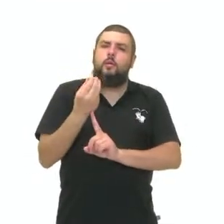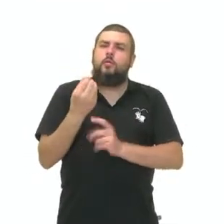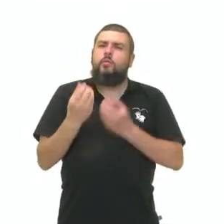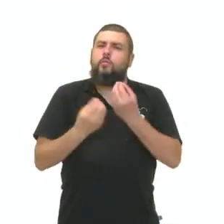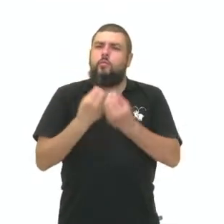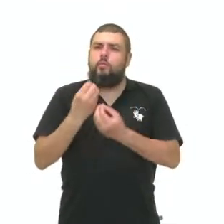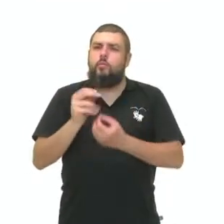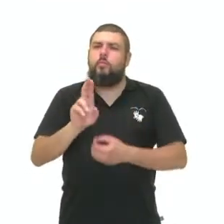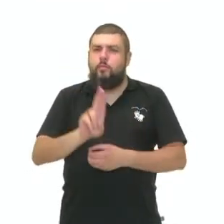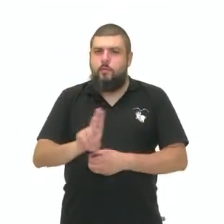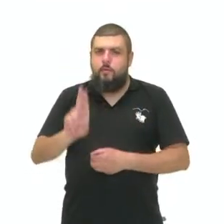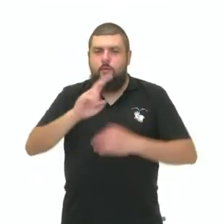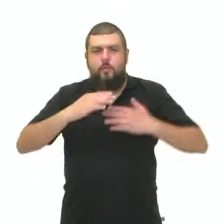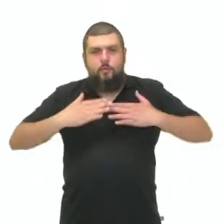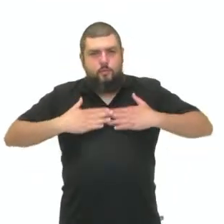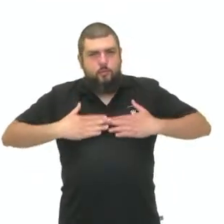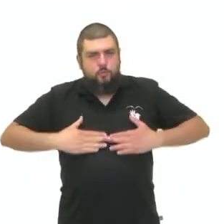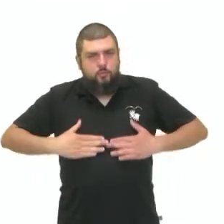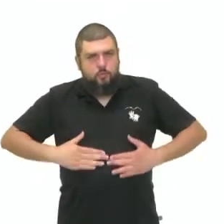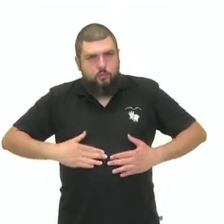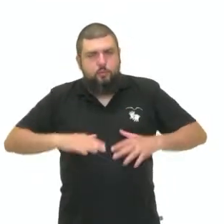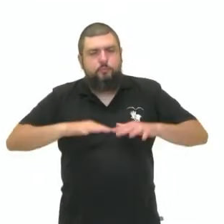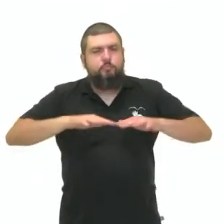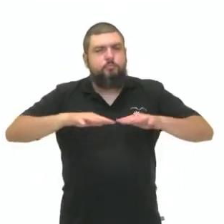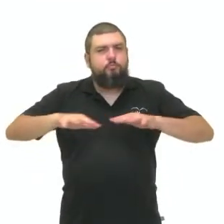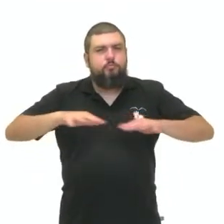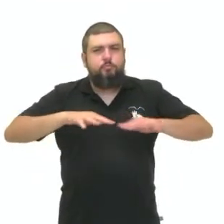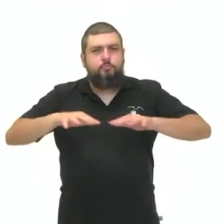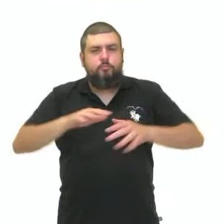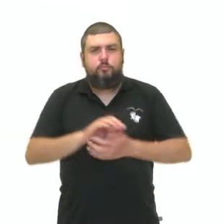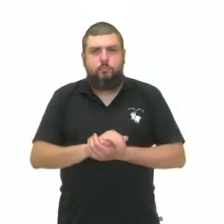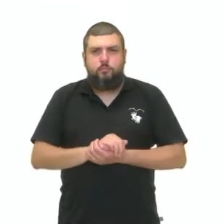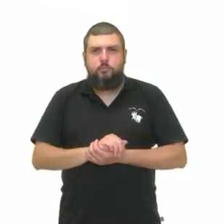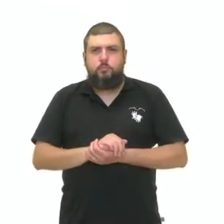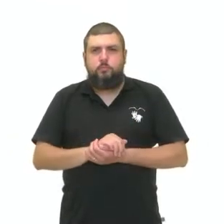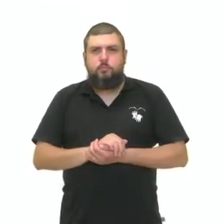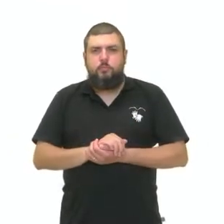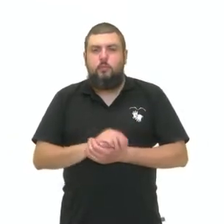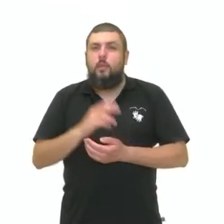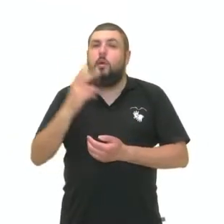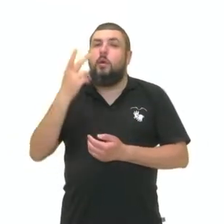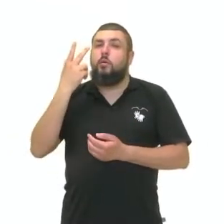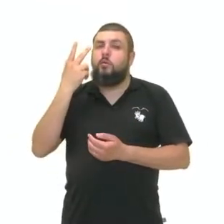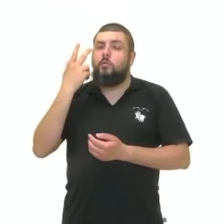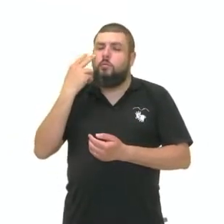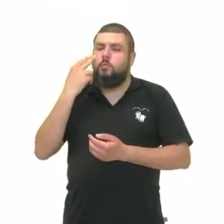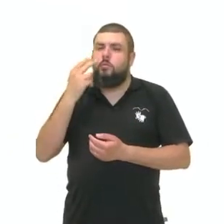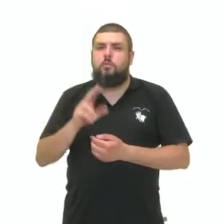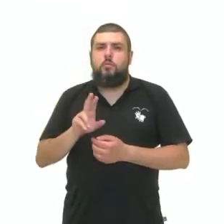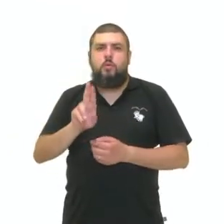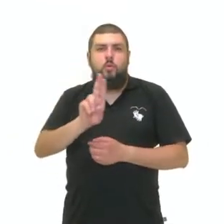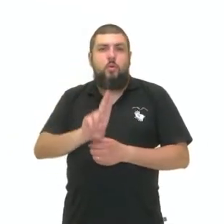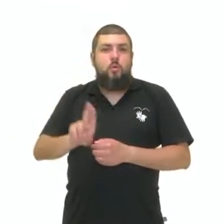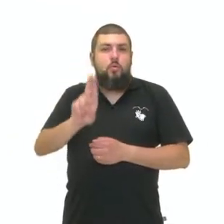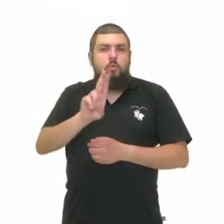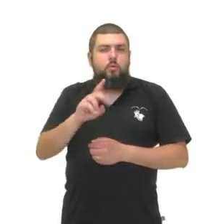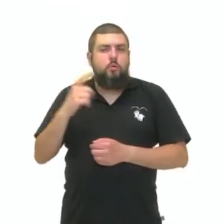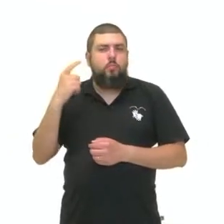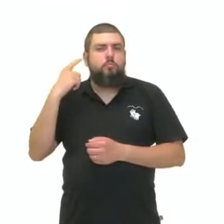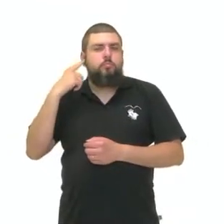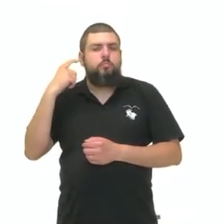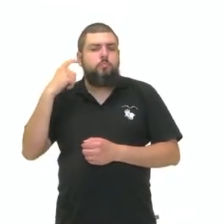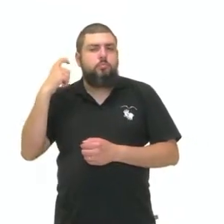para realizar movimentos ritmados, geralmente com auxílio de sons ou de